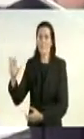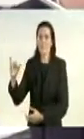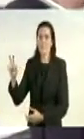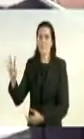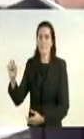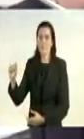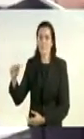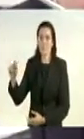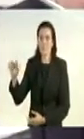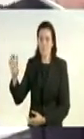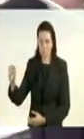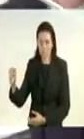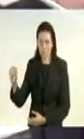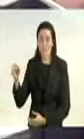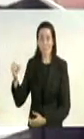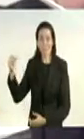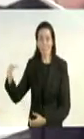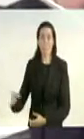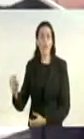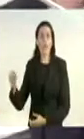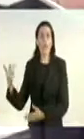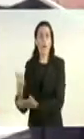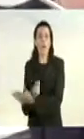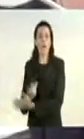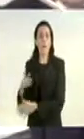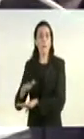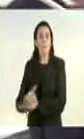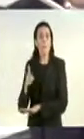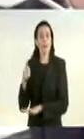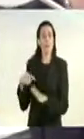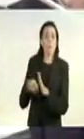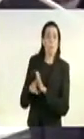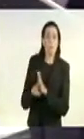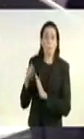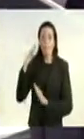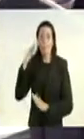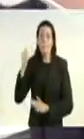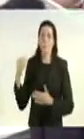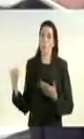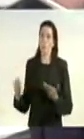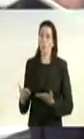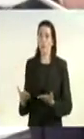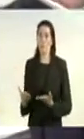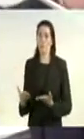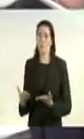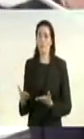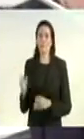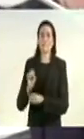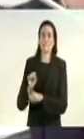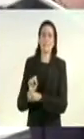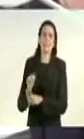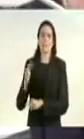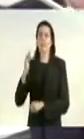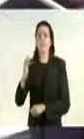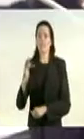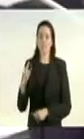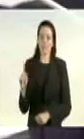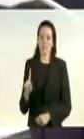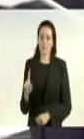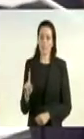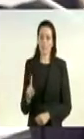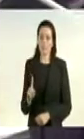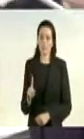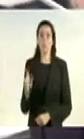governador a governar. Então, eu peço, estou decepcionado com alguns membros dessa casa,